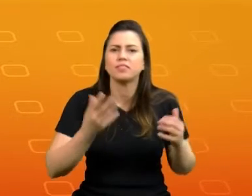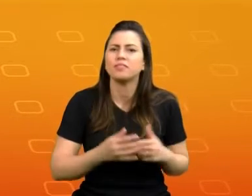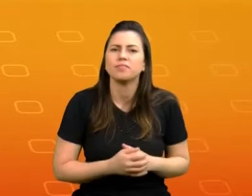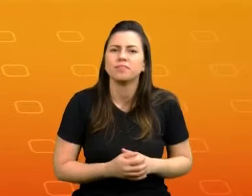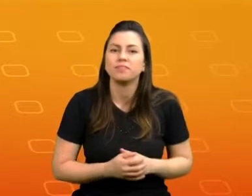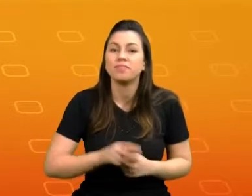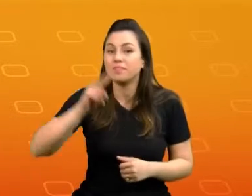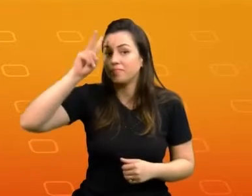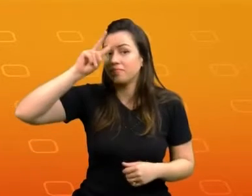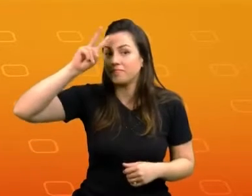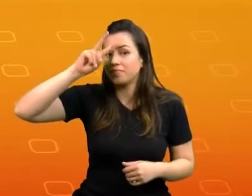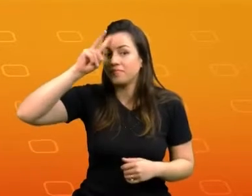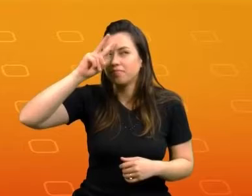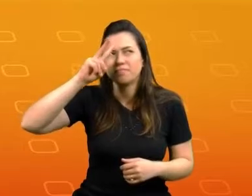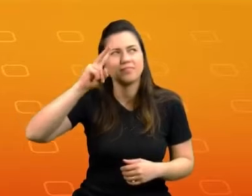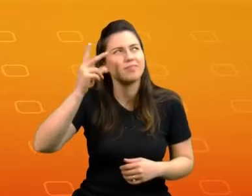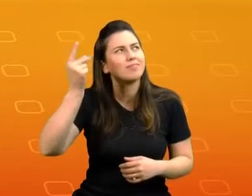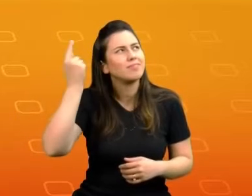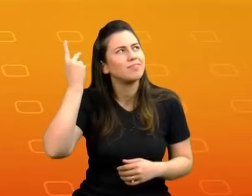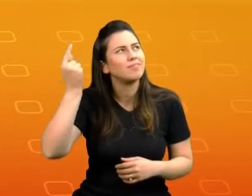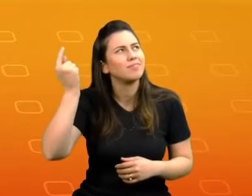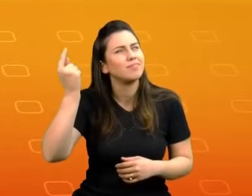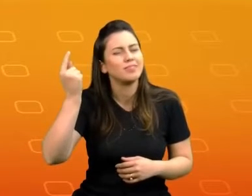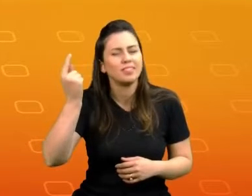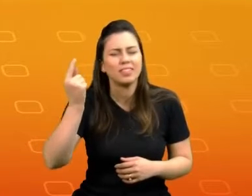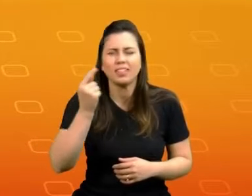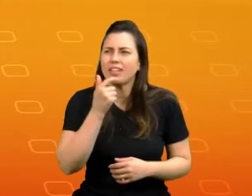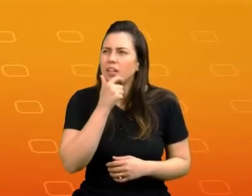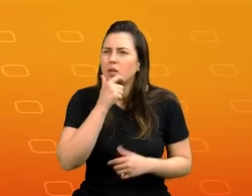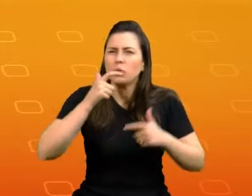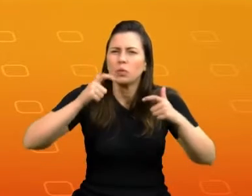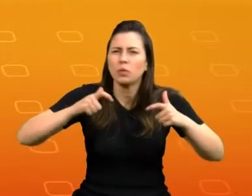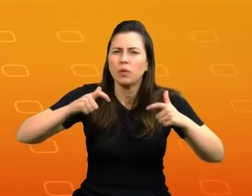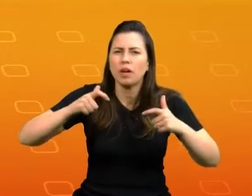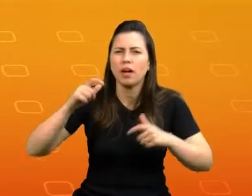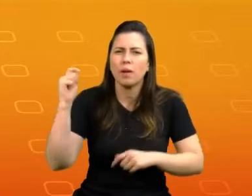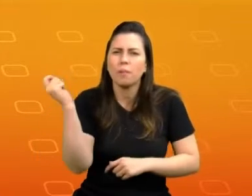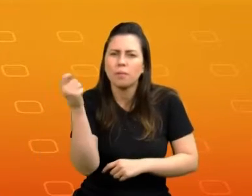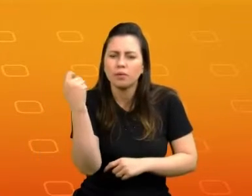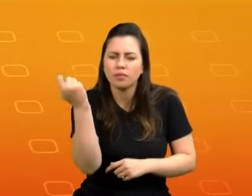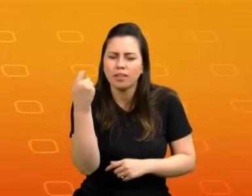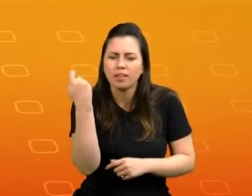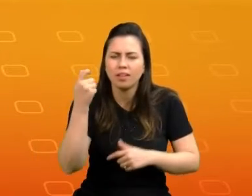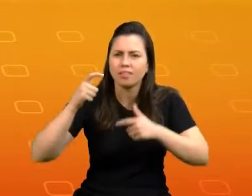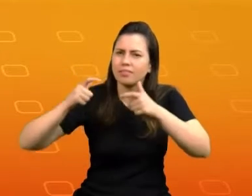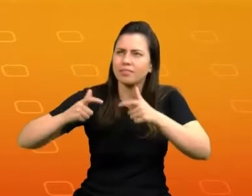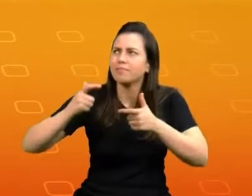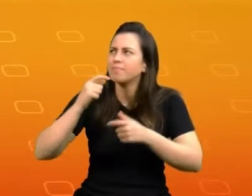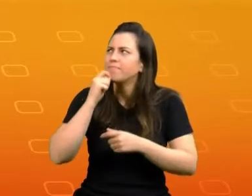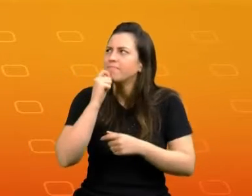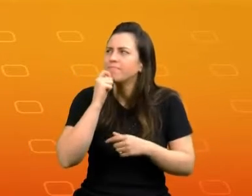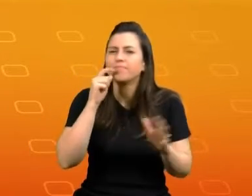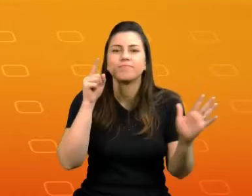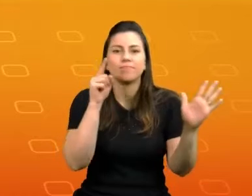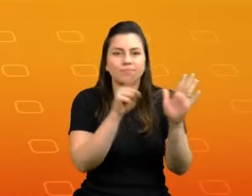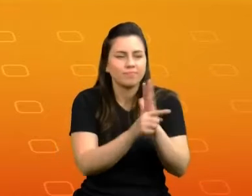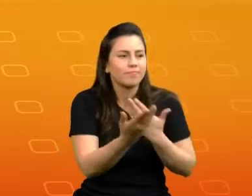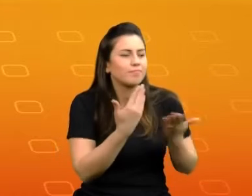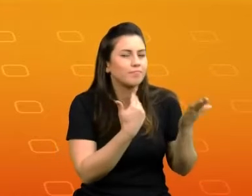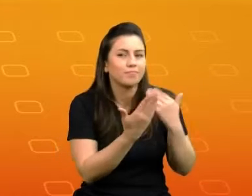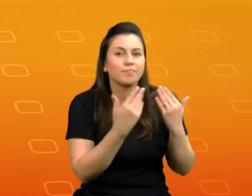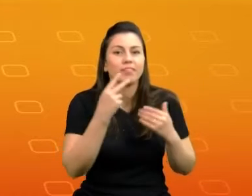eu lembro que eu falei com um colega seu uma vez se me engano em Porto Alegre Vivo que eu não estava no mundo dos eventos de vocês e